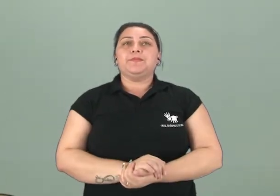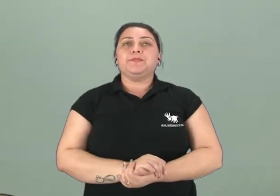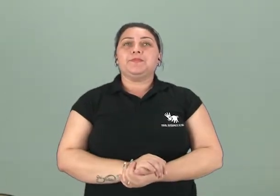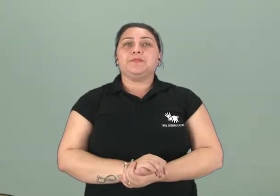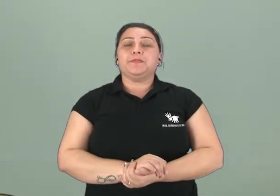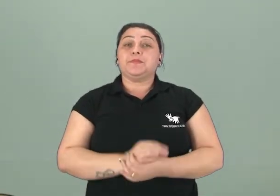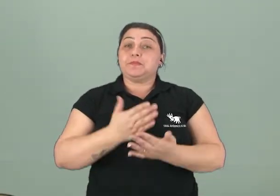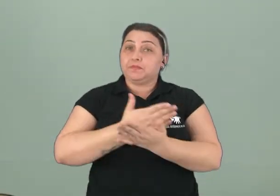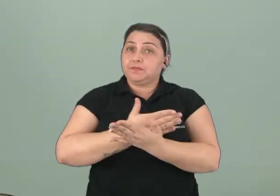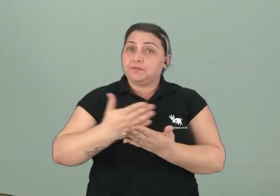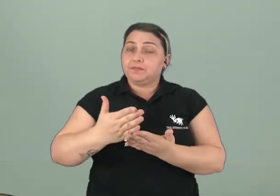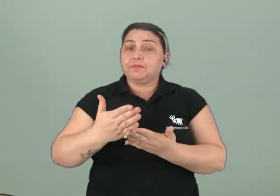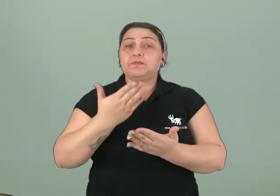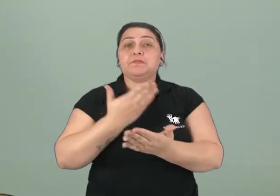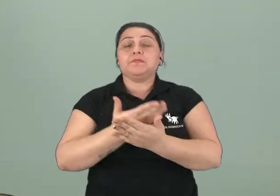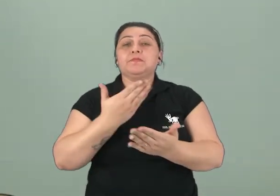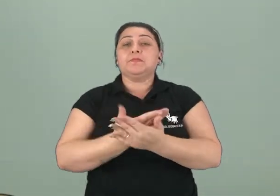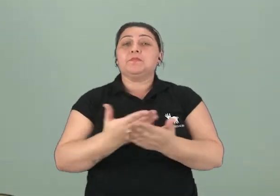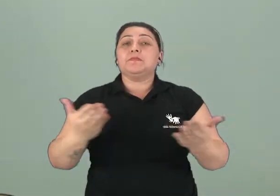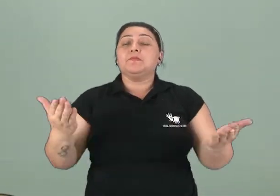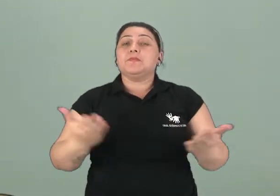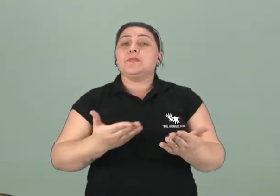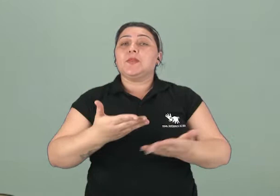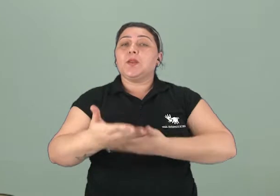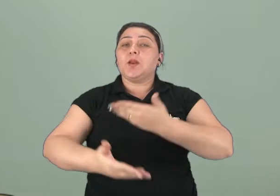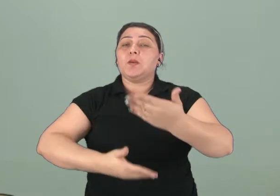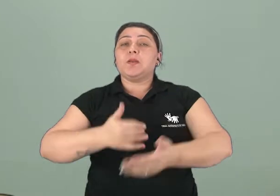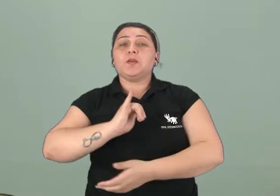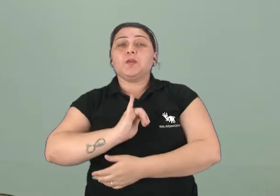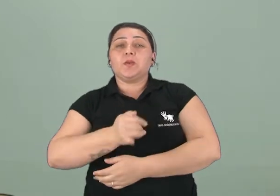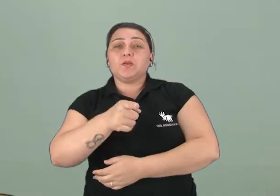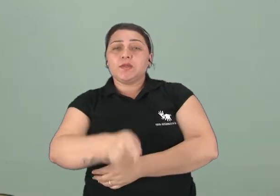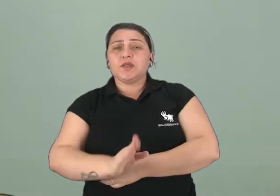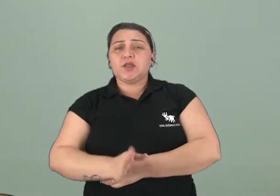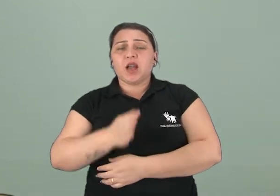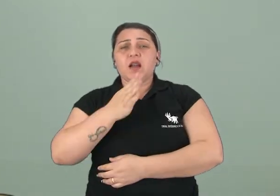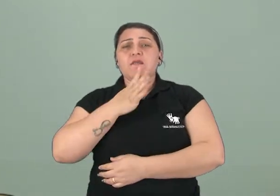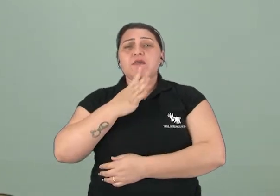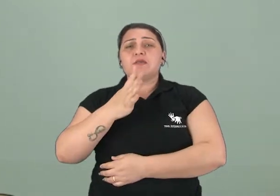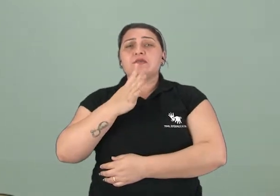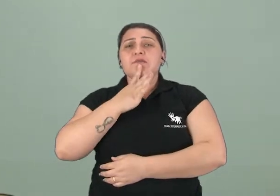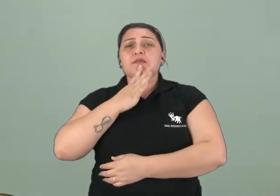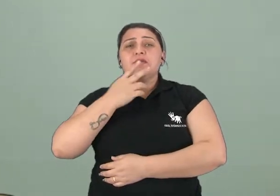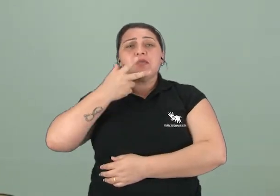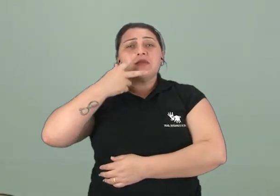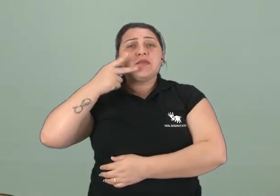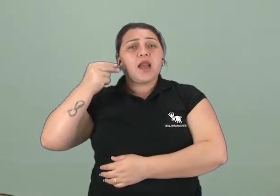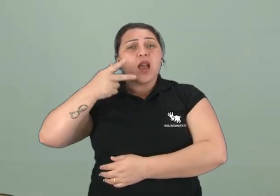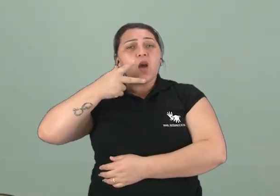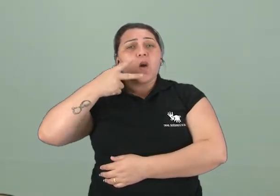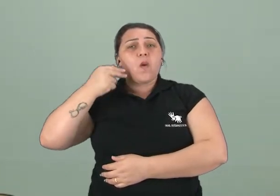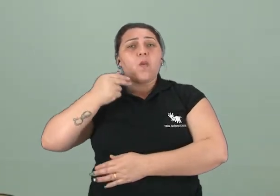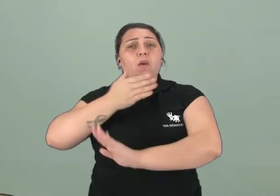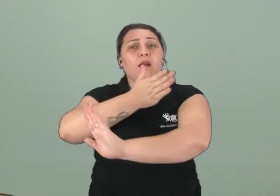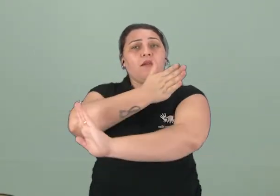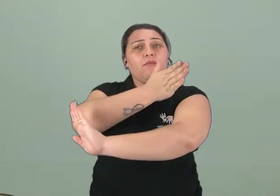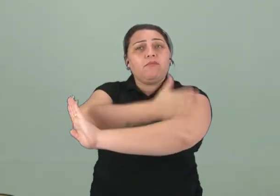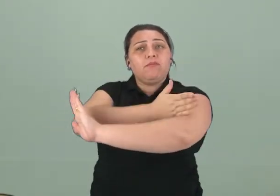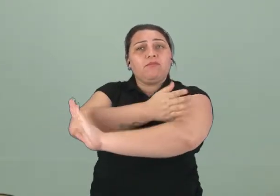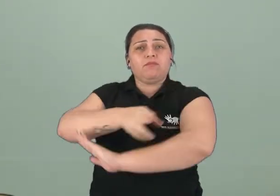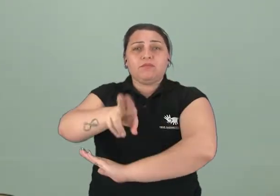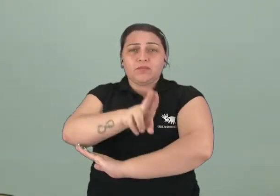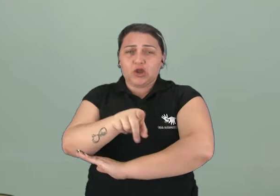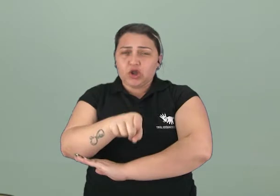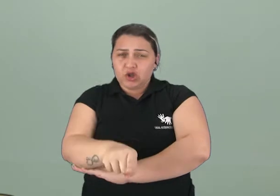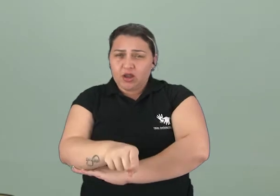e eu vou iniciar Nossa longe compartilhando conto que acho que você já conhece que é o Gato de Botas já ouviram